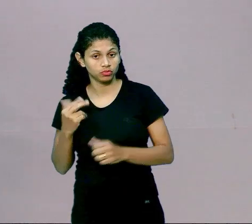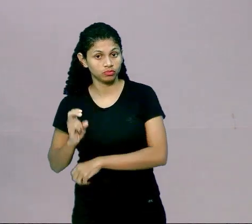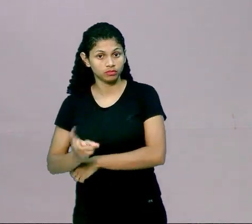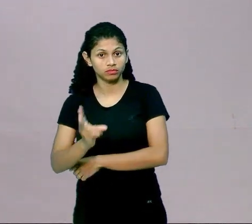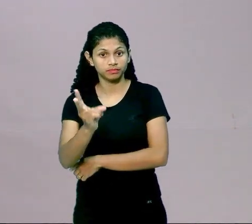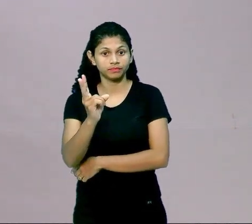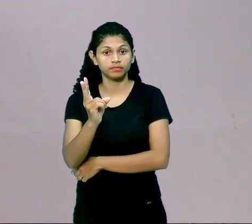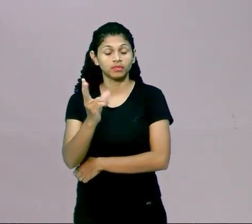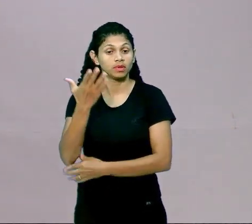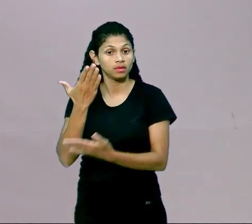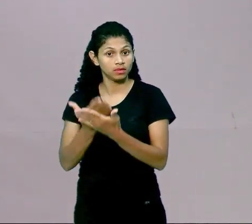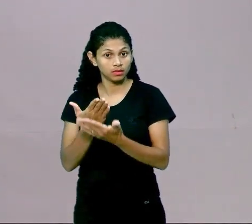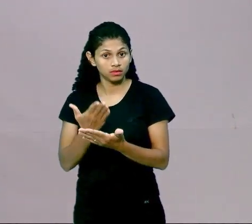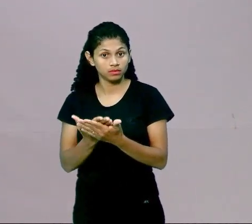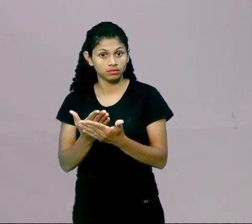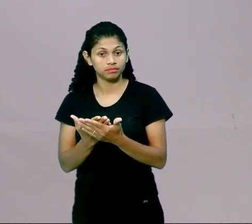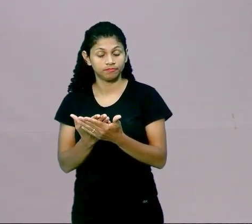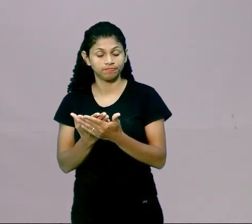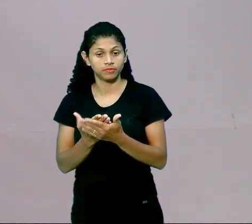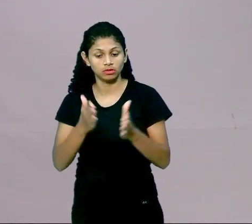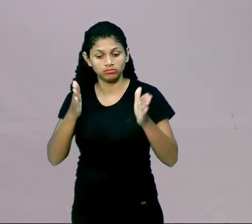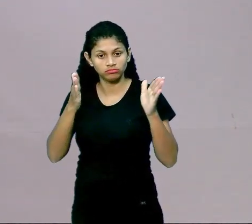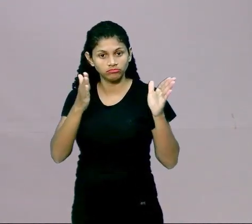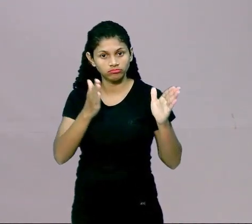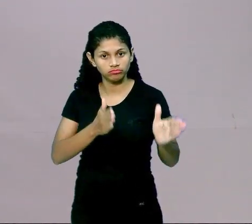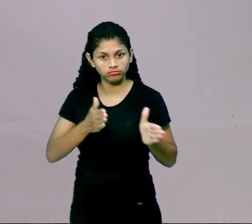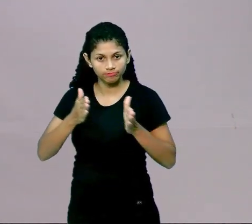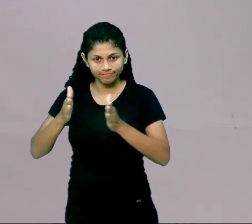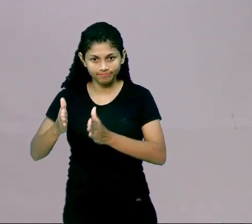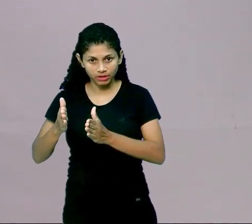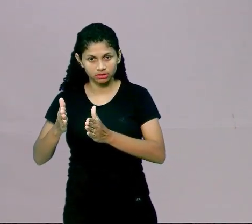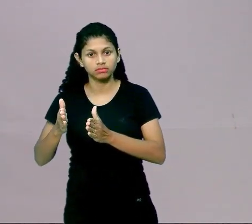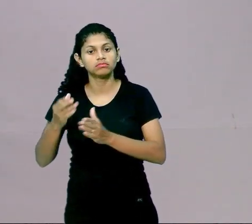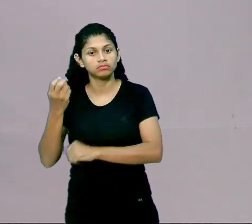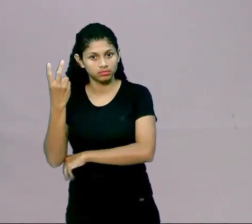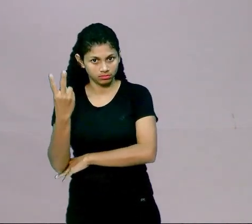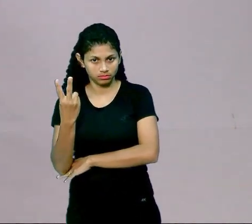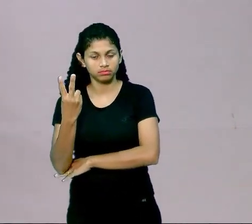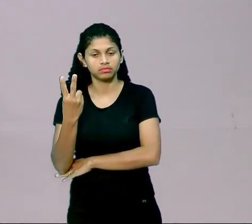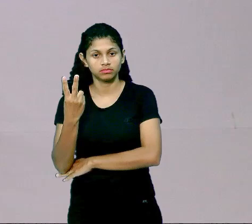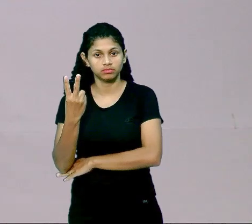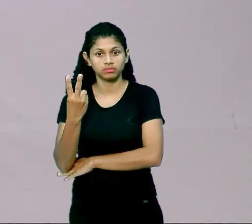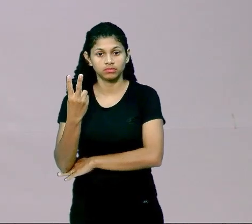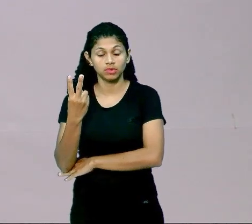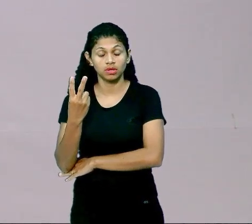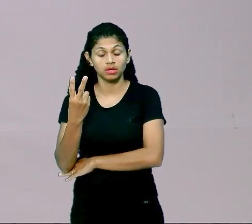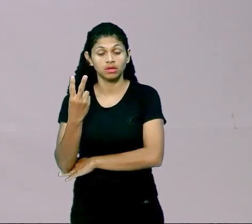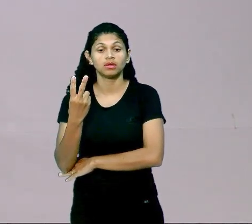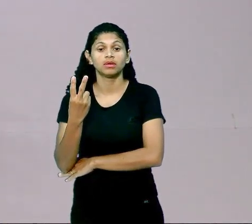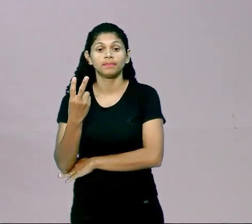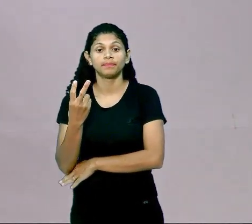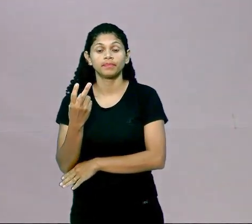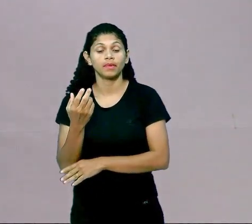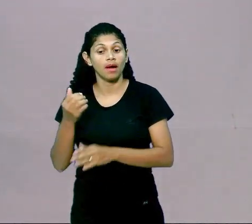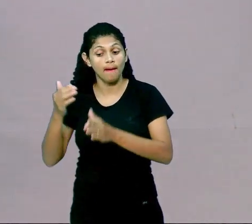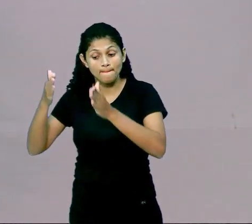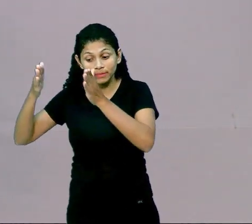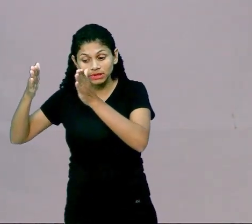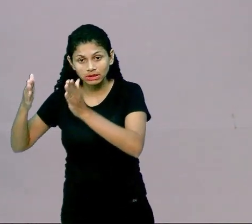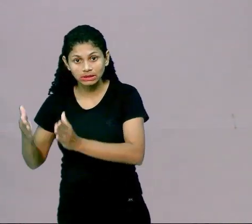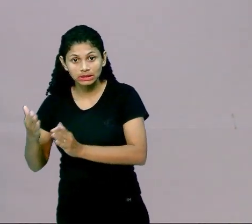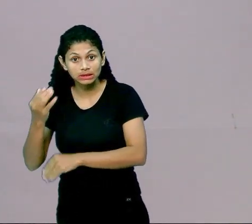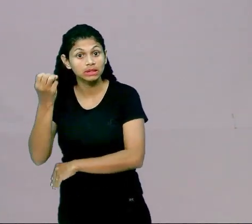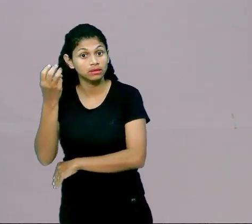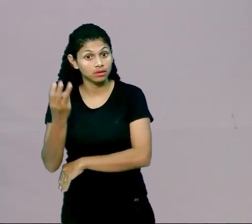a nossa aula parte 2, tá? Hoje nós vamos fazer a parte 3, mas nós vamos dar continuidade